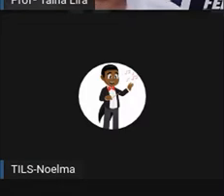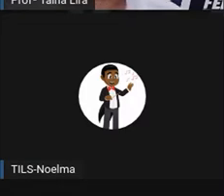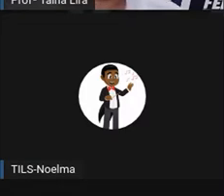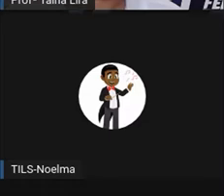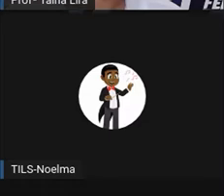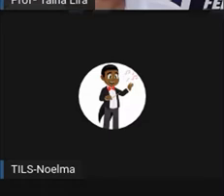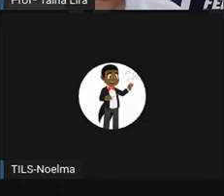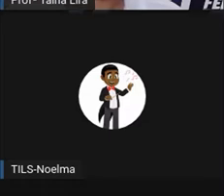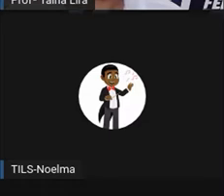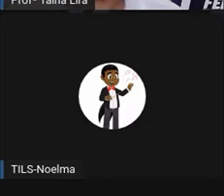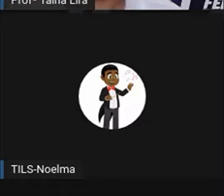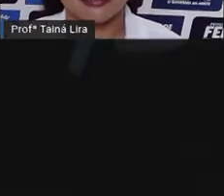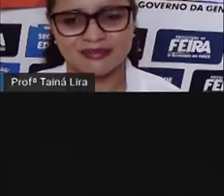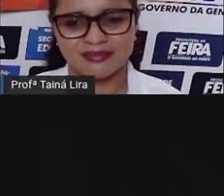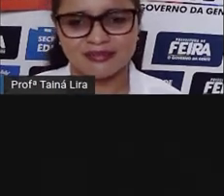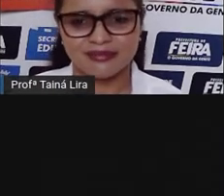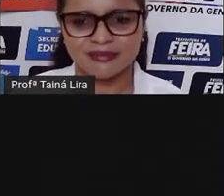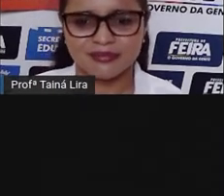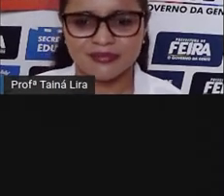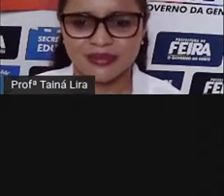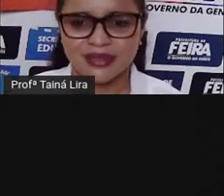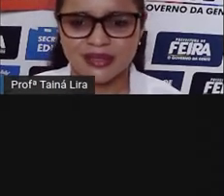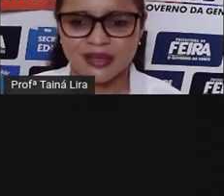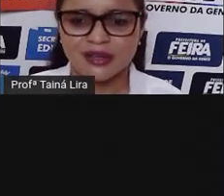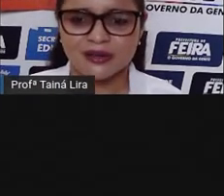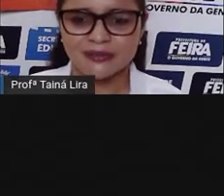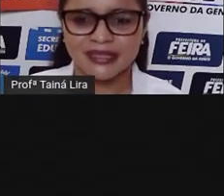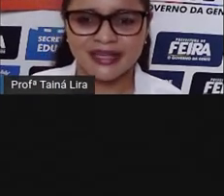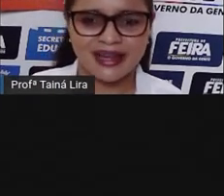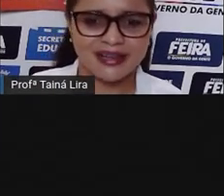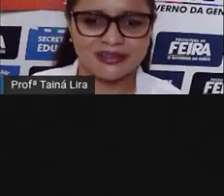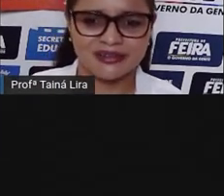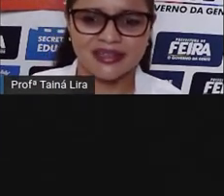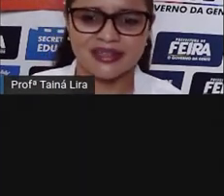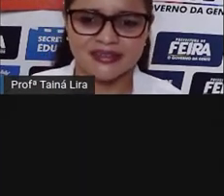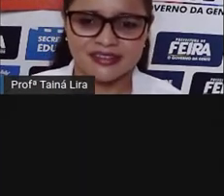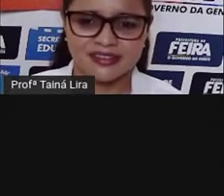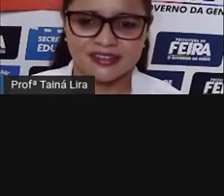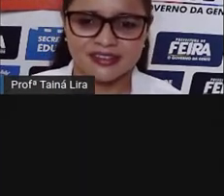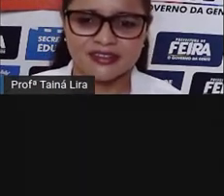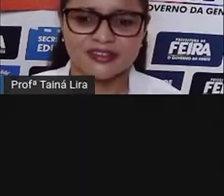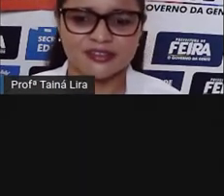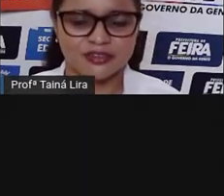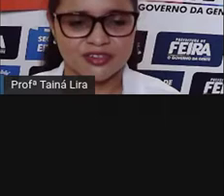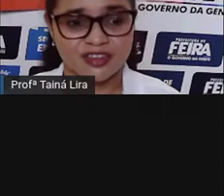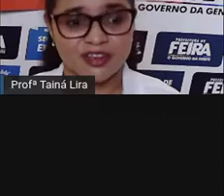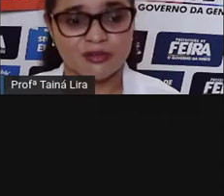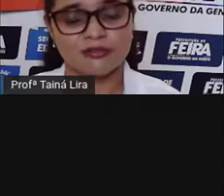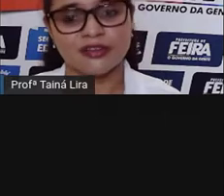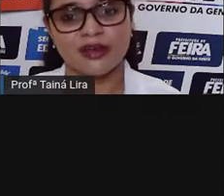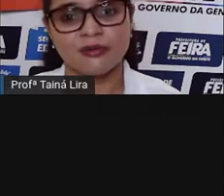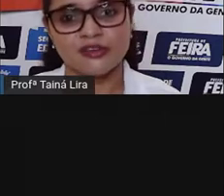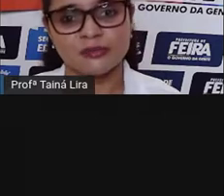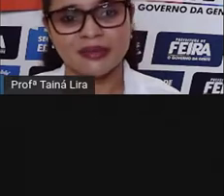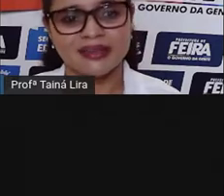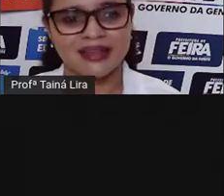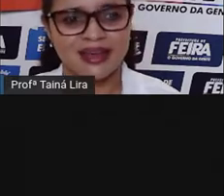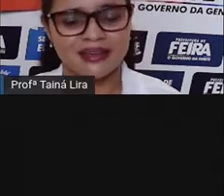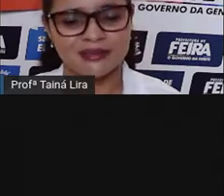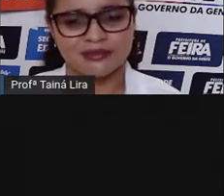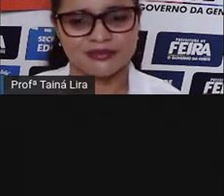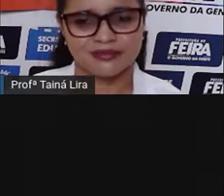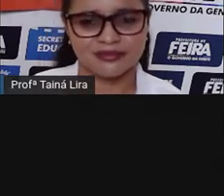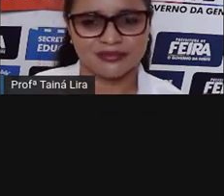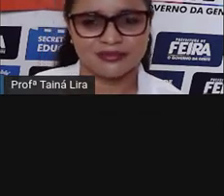venha a minha festa e obrigado irei sim se você convidar o